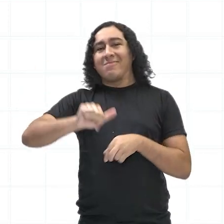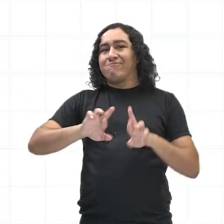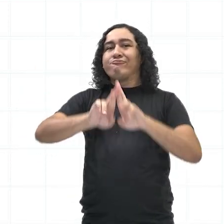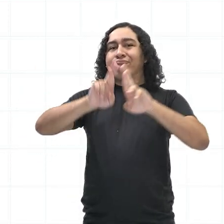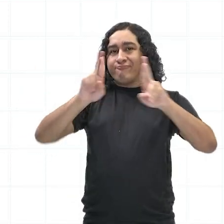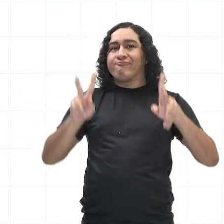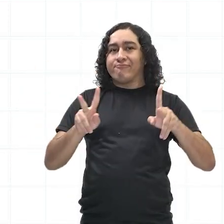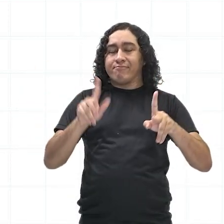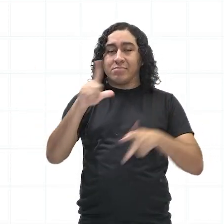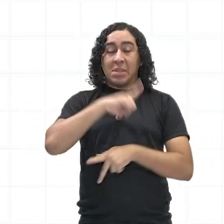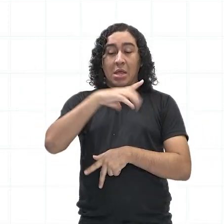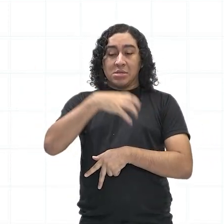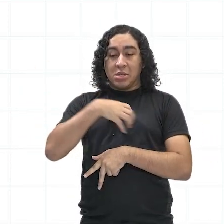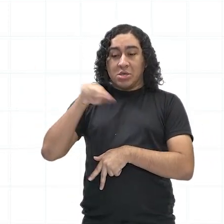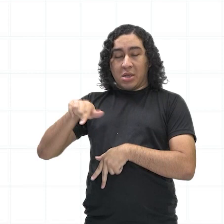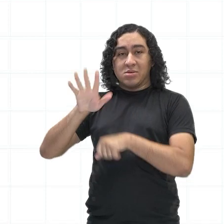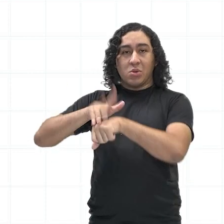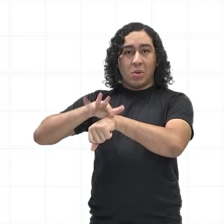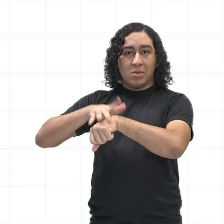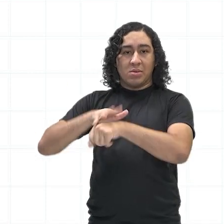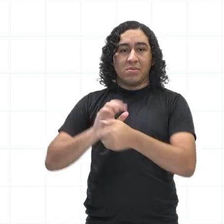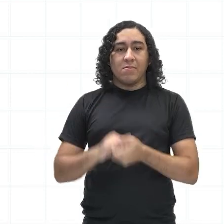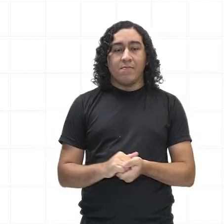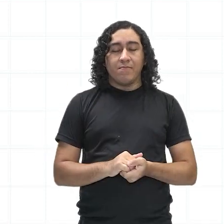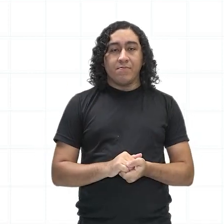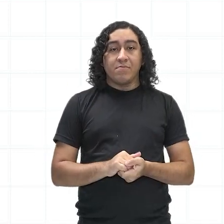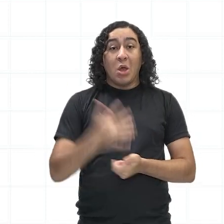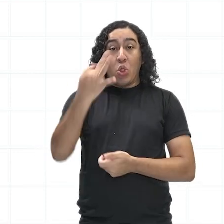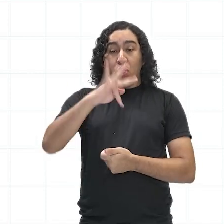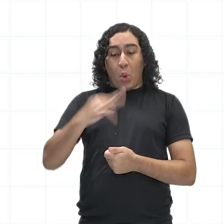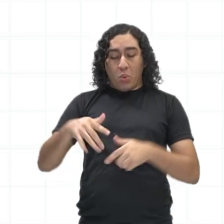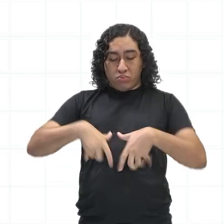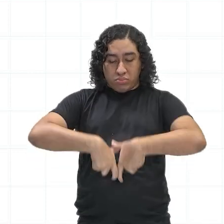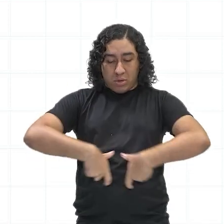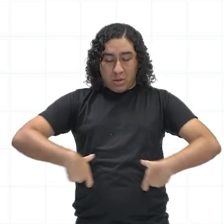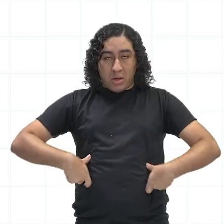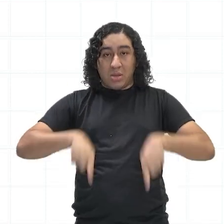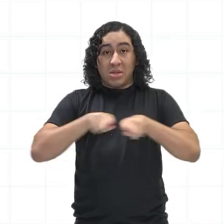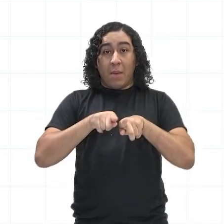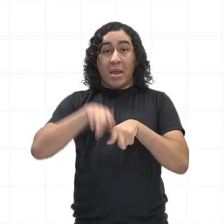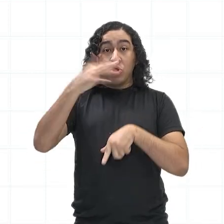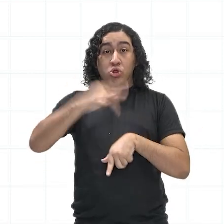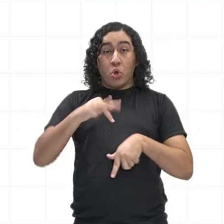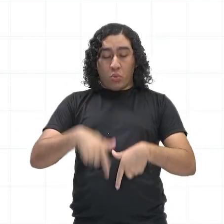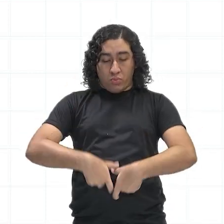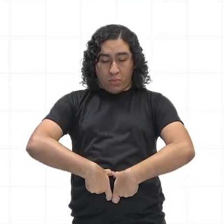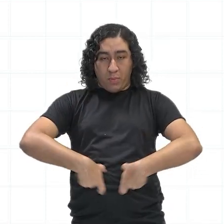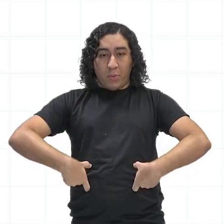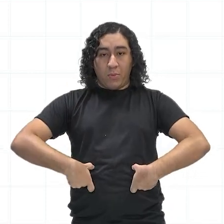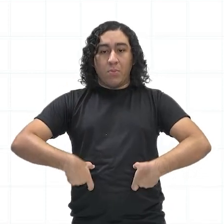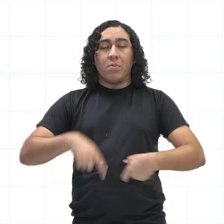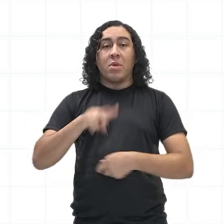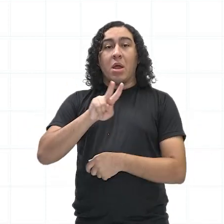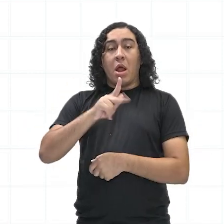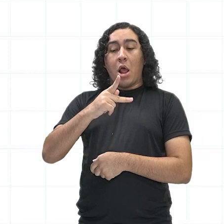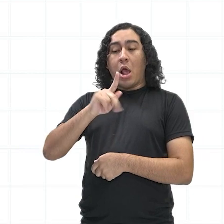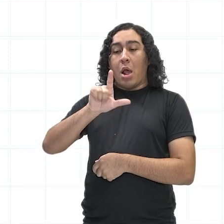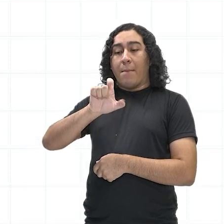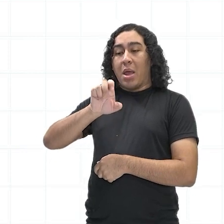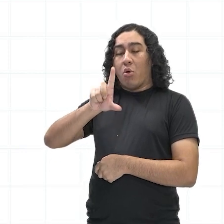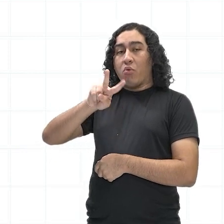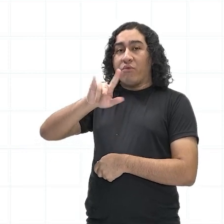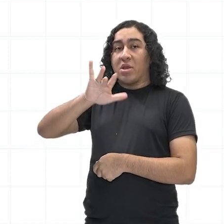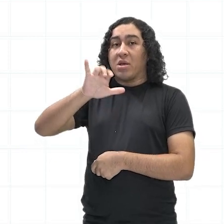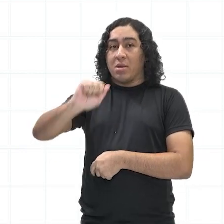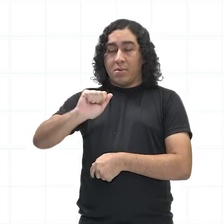ser um sintoma ali da gonorreia. Dor abdominal e dor pélvica, né, naquela região ali mais inferior